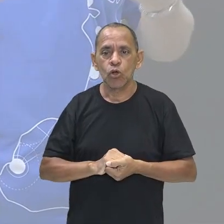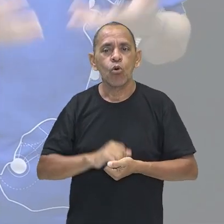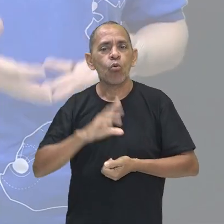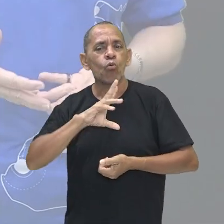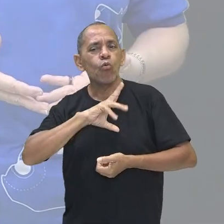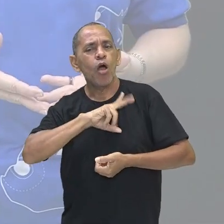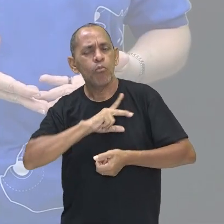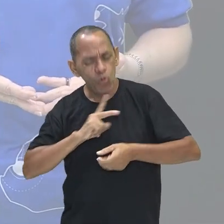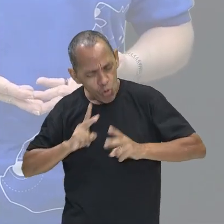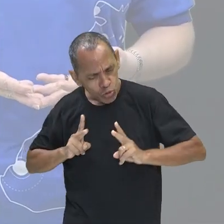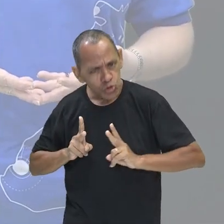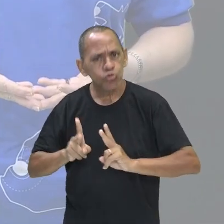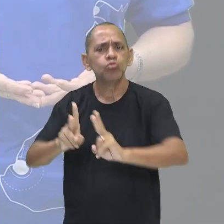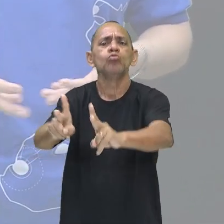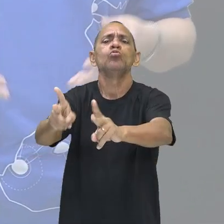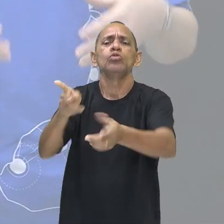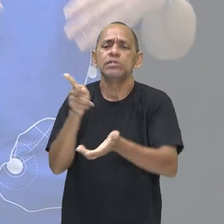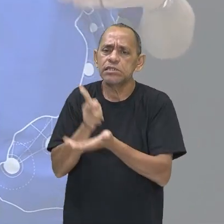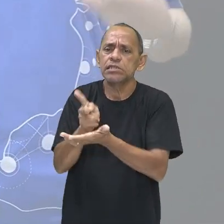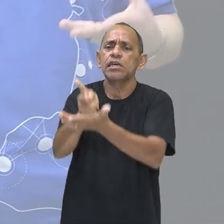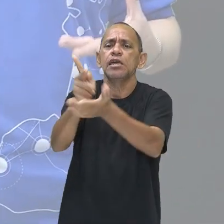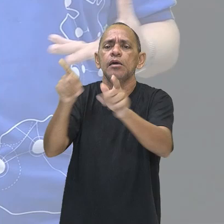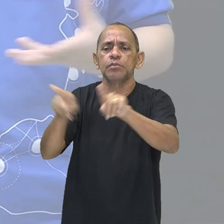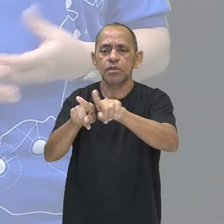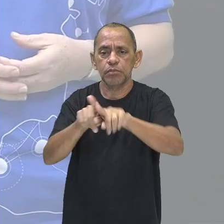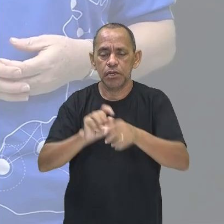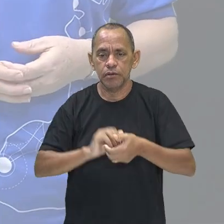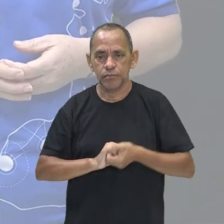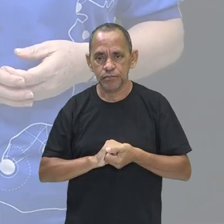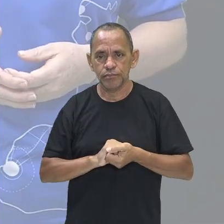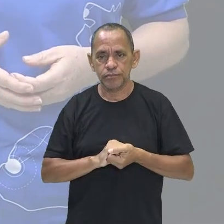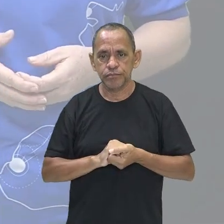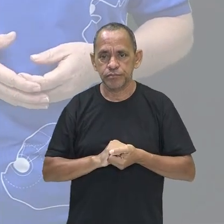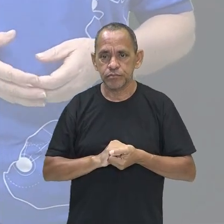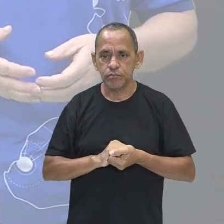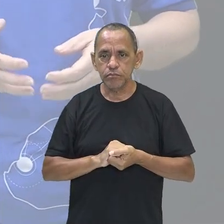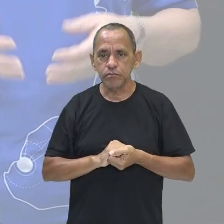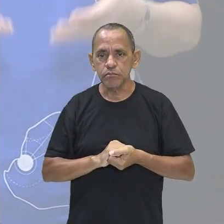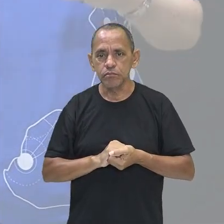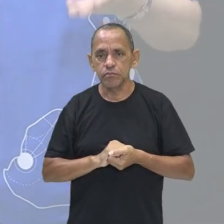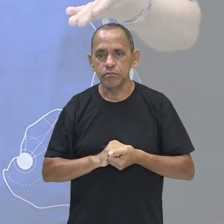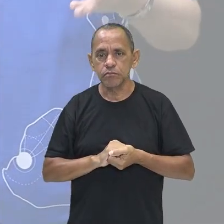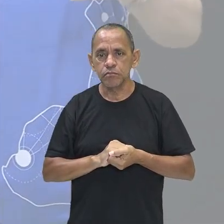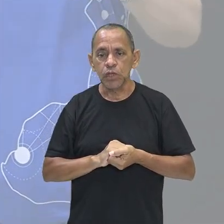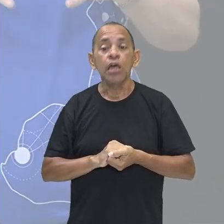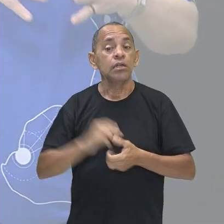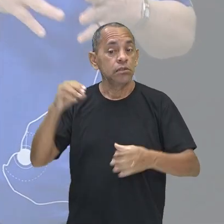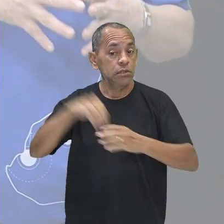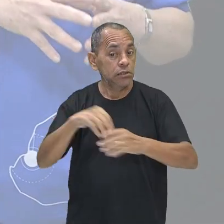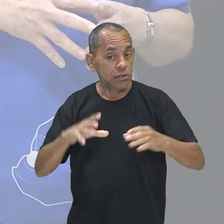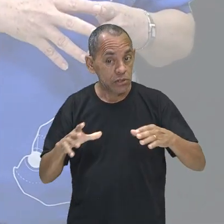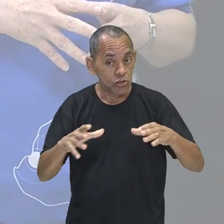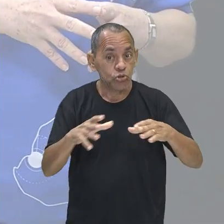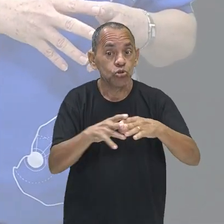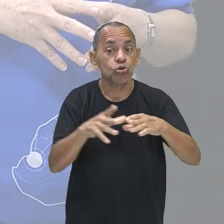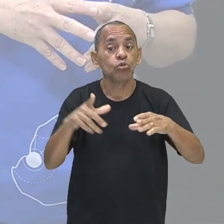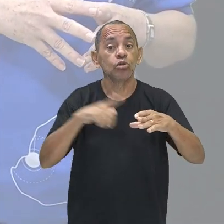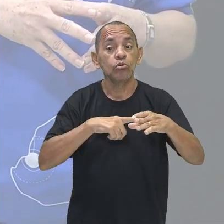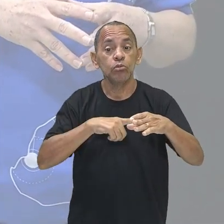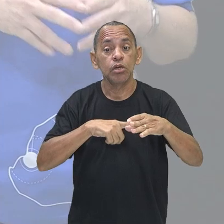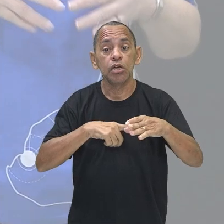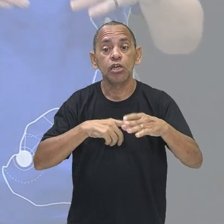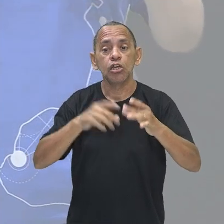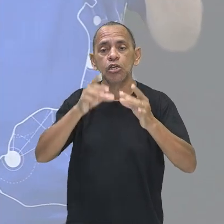eterno enquanto dure? Não é verdade? Faz parte desse soneto da felicidade. Então, falando sobre a